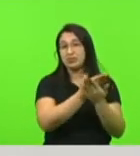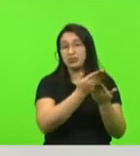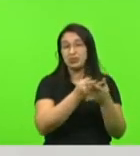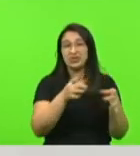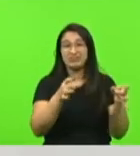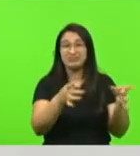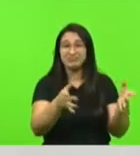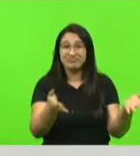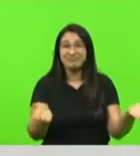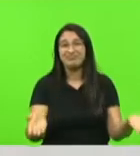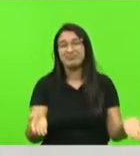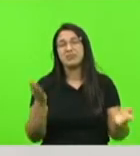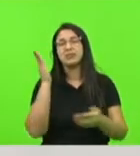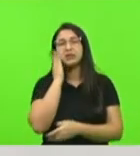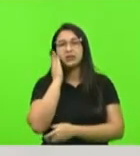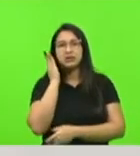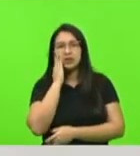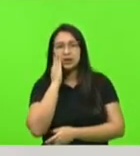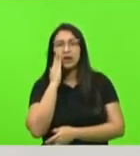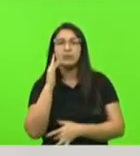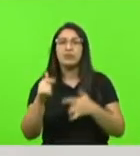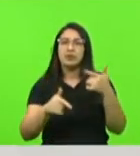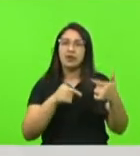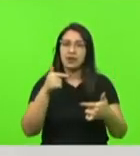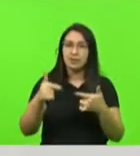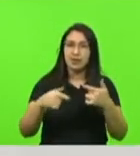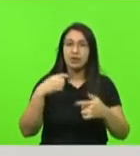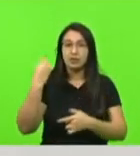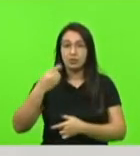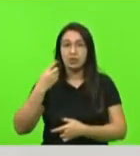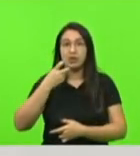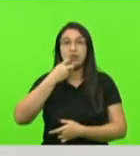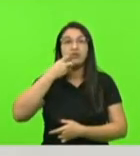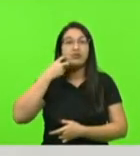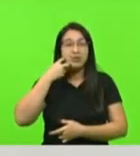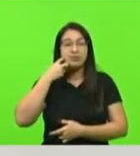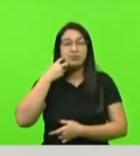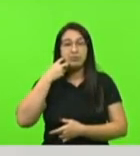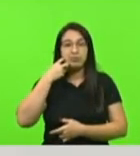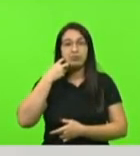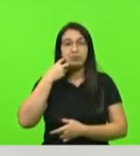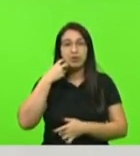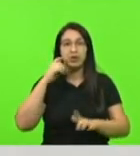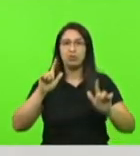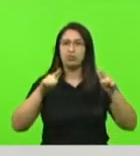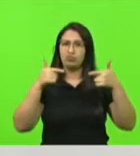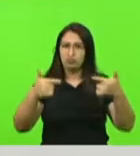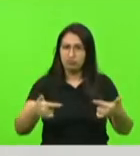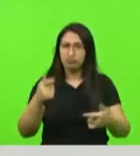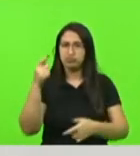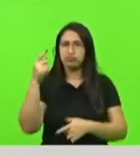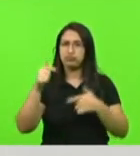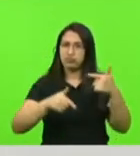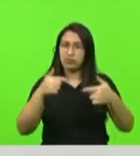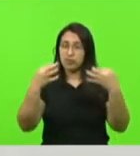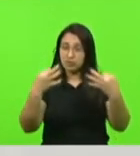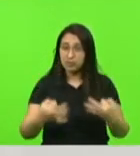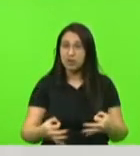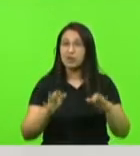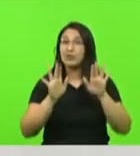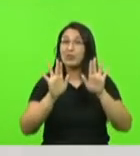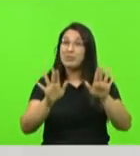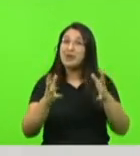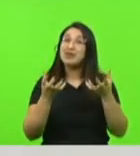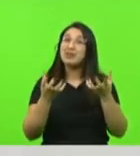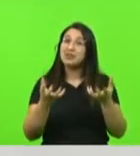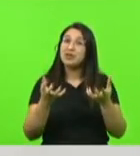gente sabe do exercício do deputado Vampiro para poder fazer o que ficou represado muitos anos. Mas se a gente quer alunos na